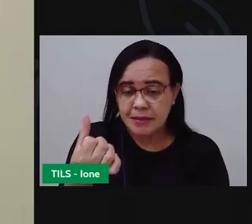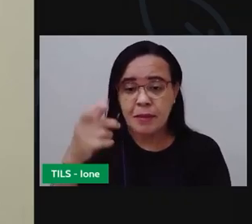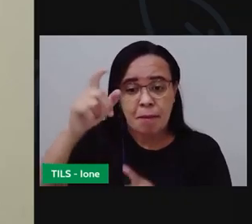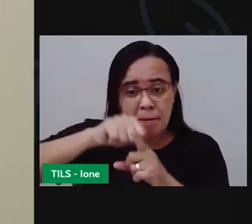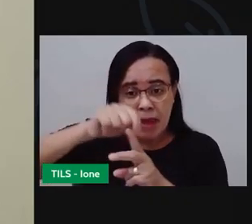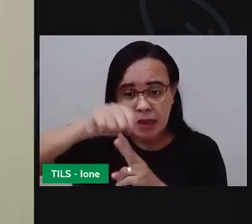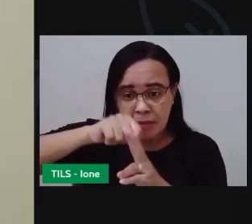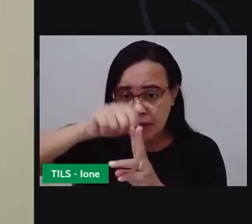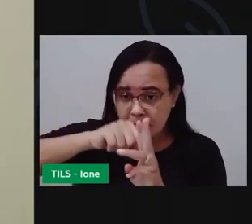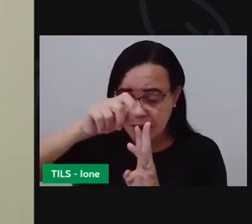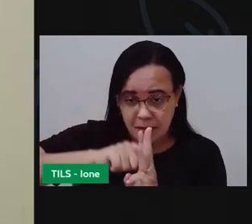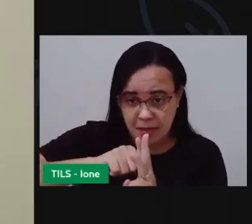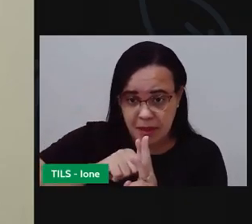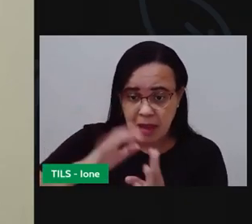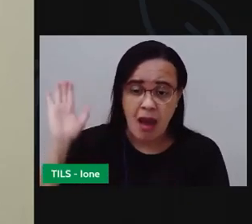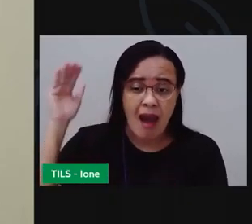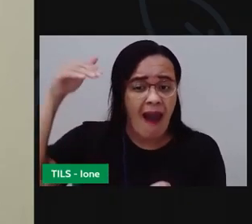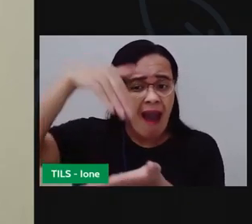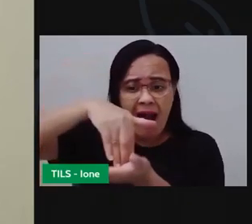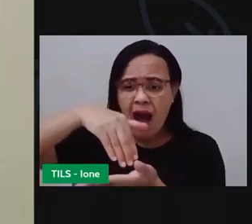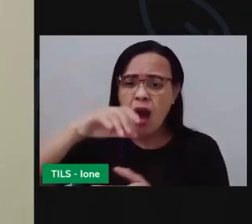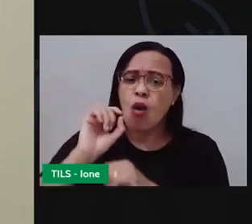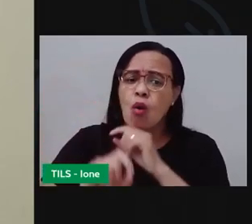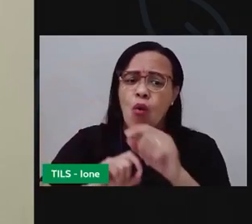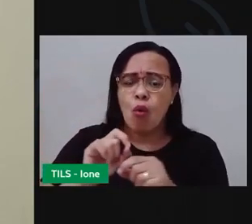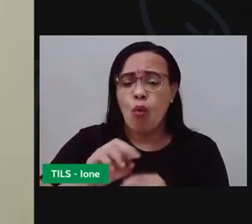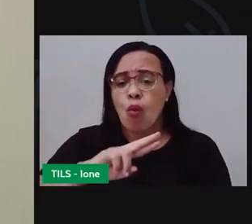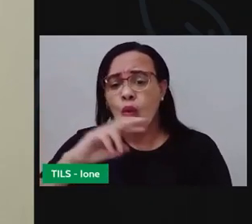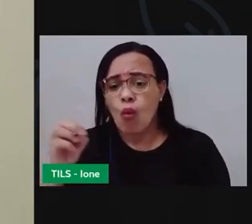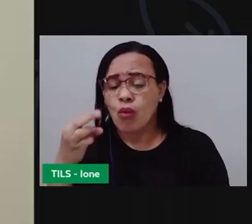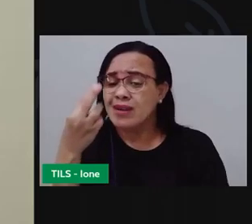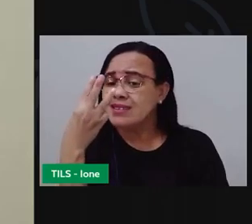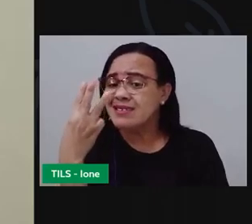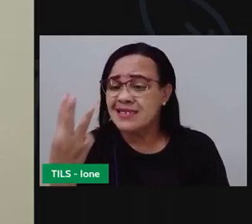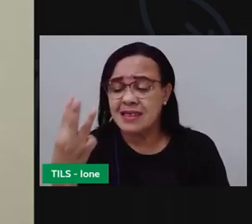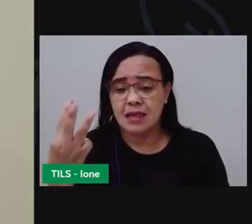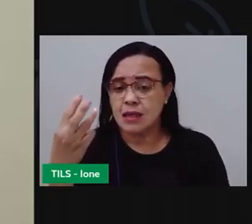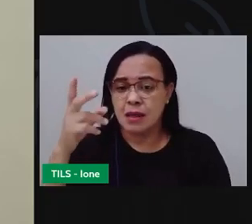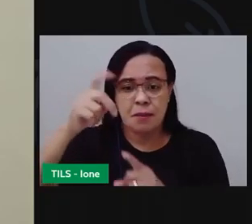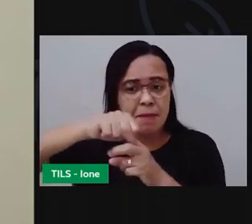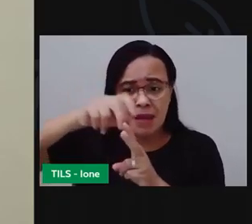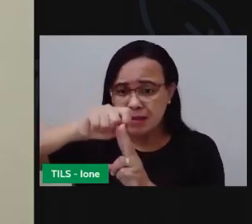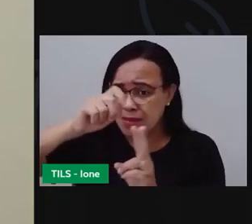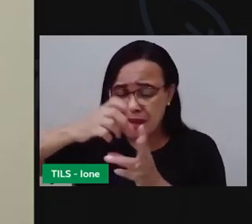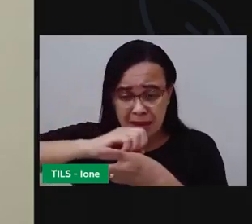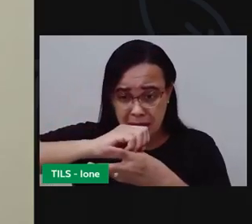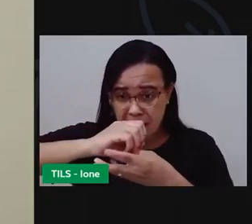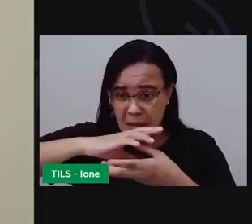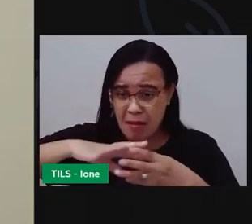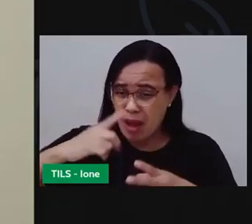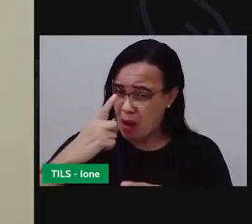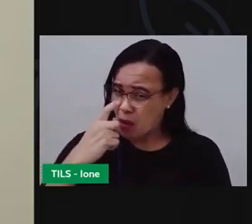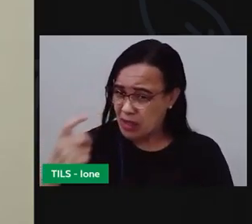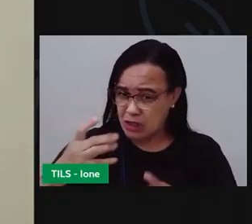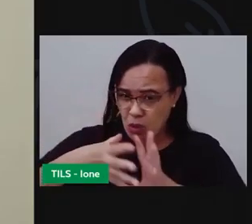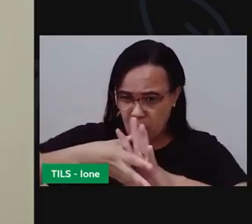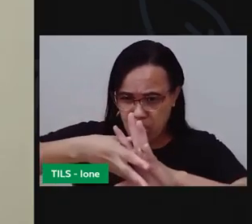6 meses a ou 3 meses para se decompor.